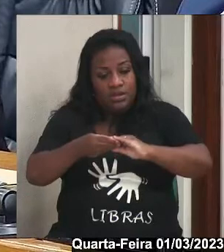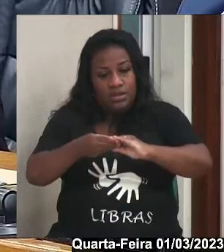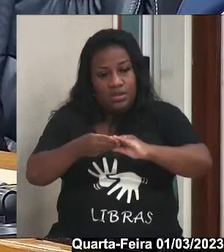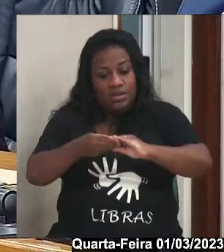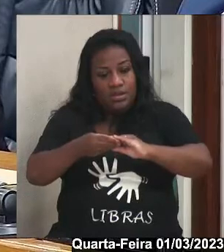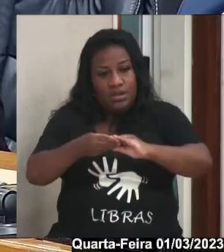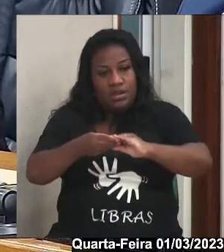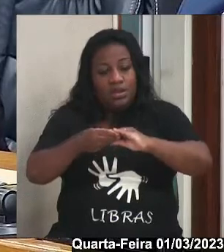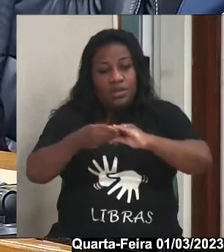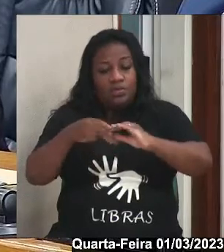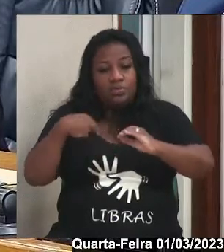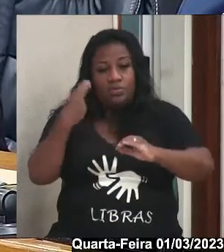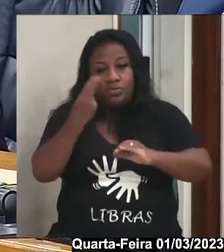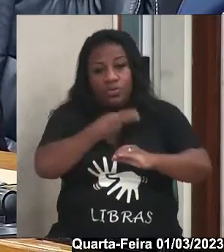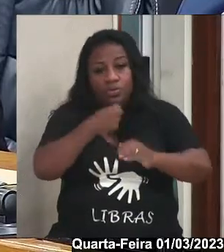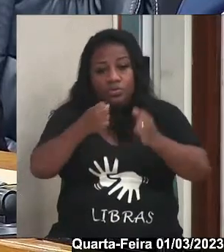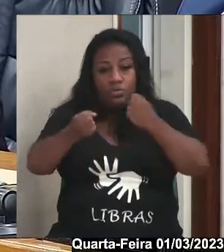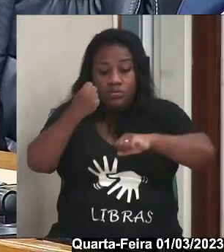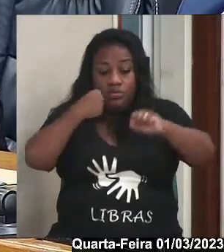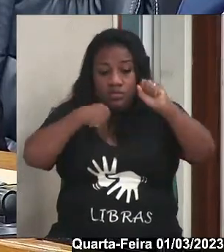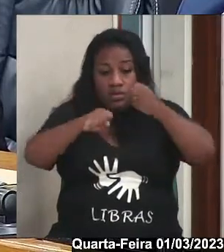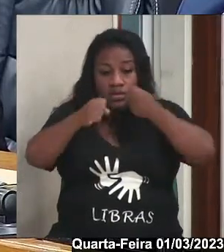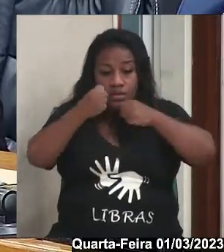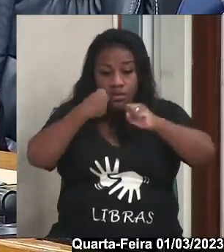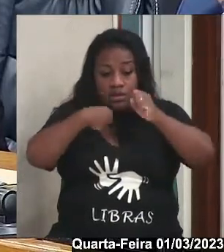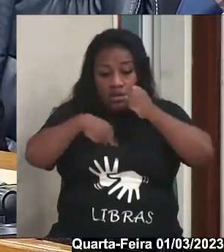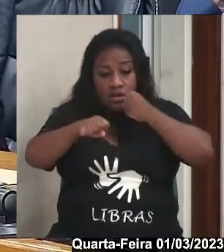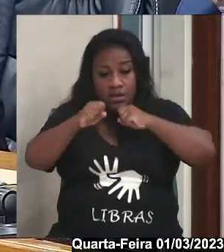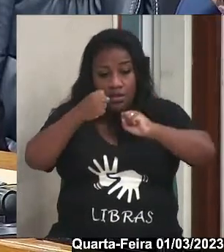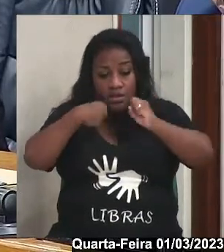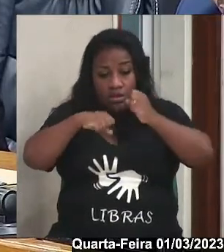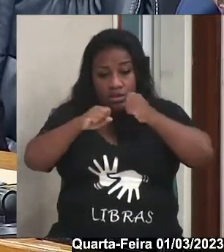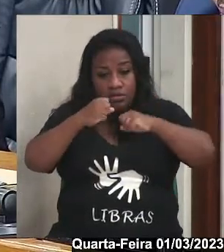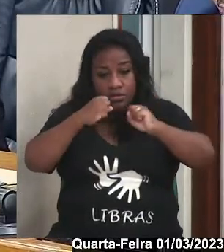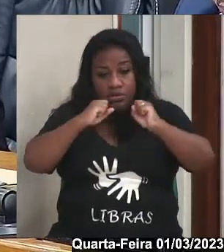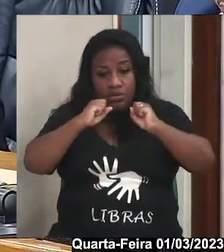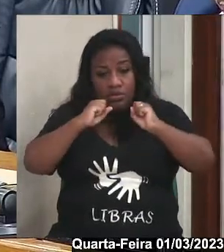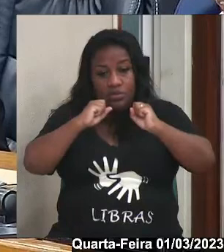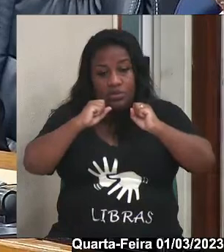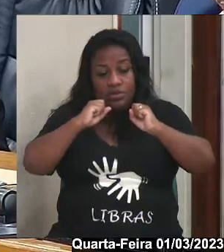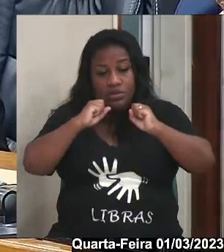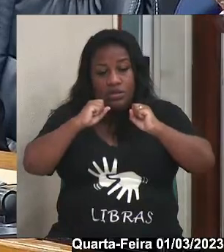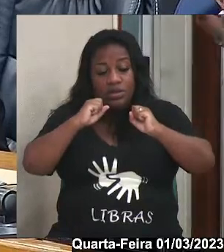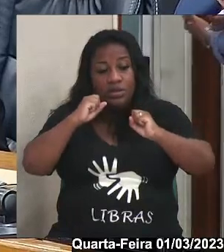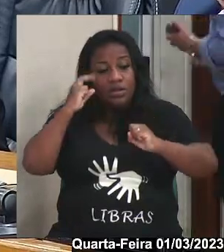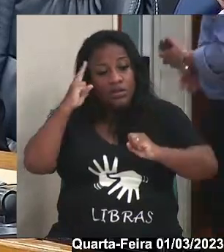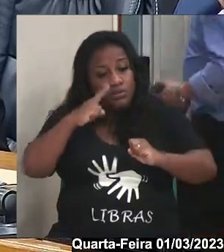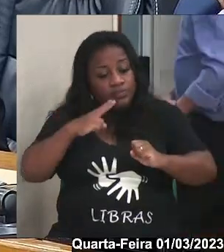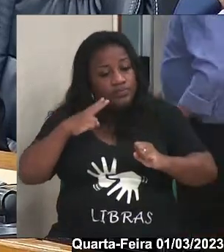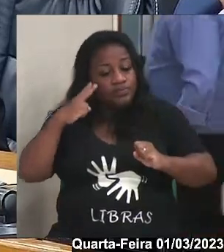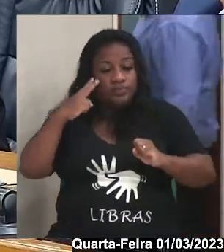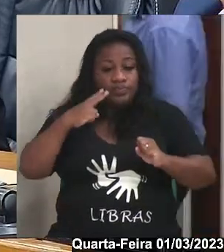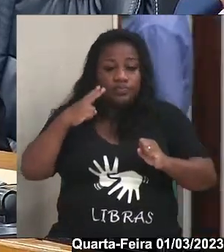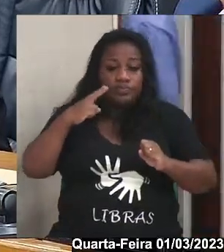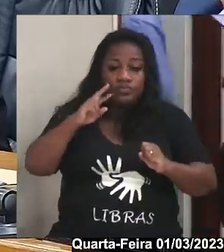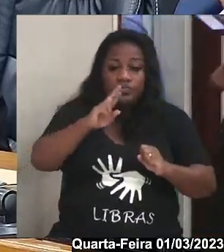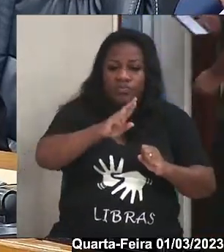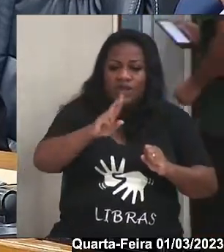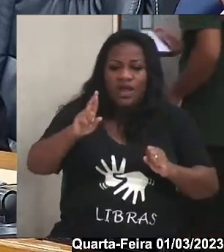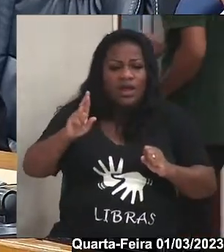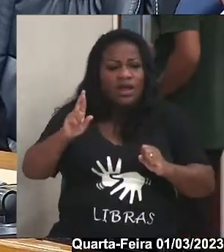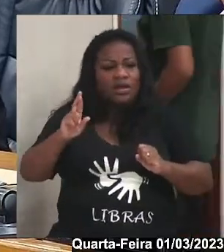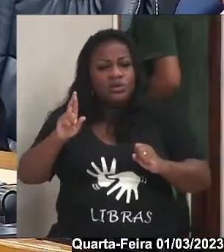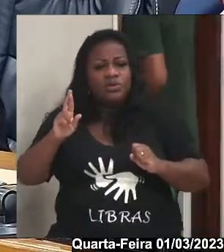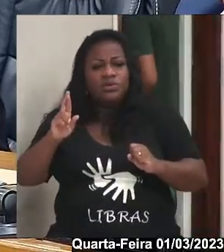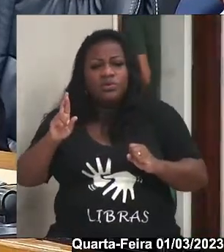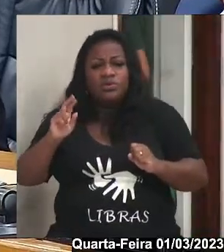os nossos assessores. E quero cumprimentar o meu amigo Capão. Bom dia, Capão. Tudo bem, meu irmão? Ricardo,